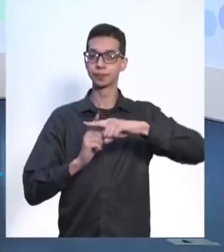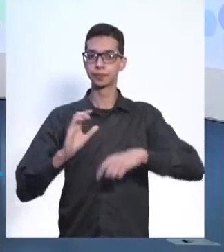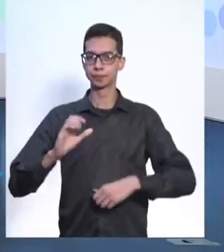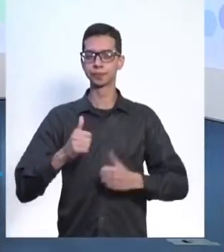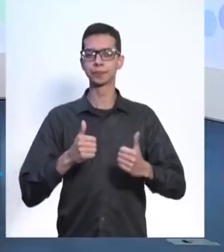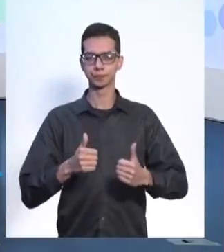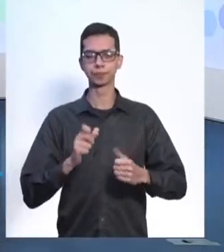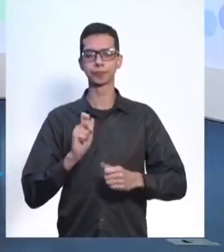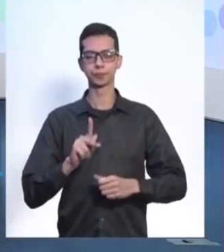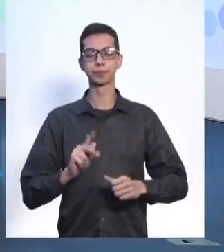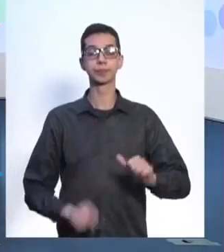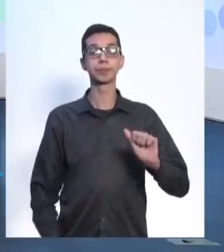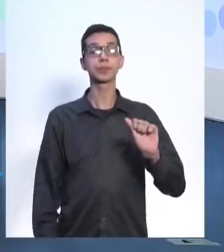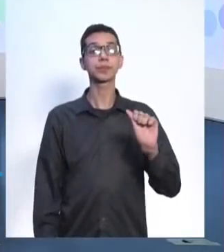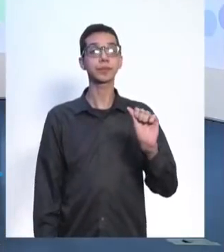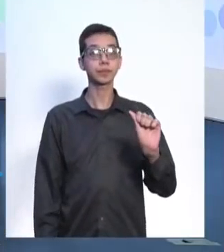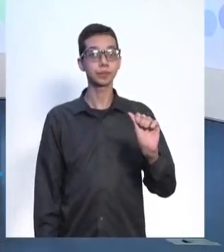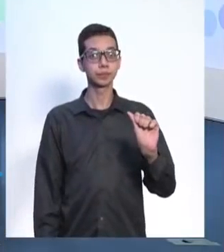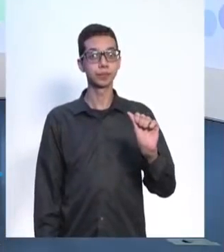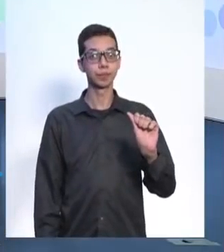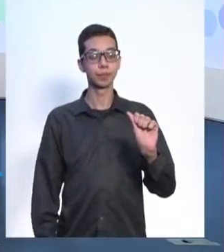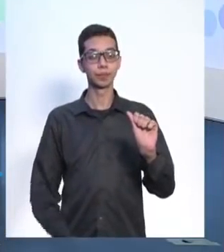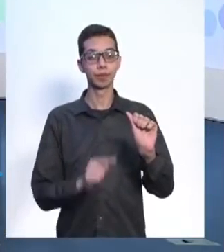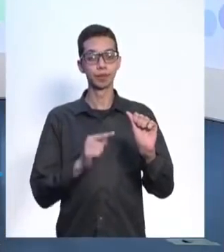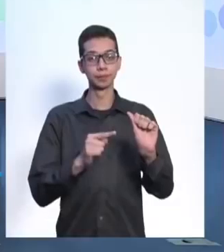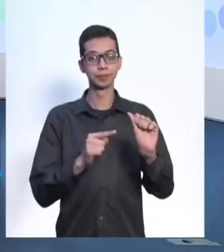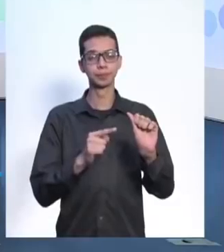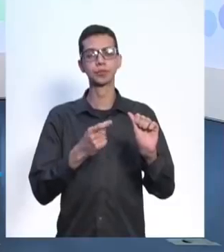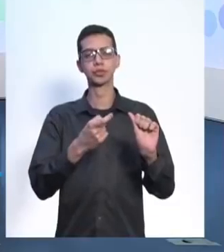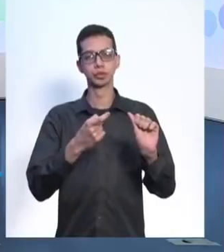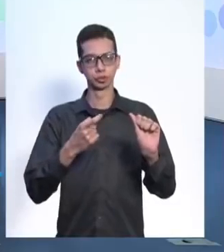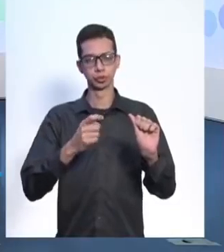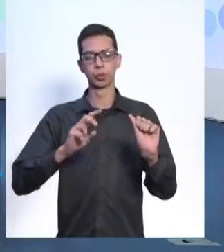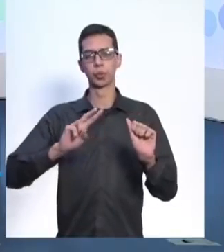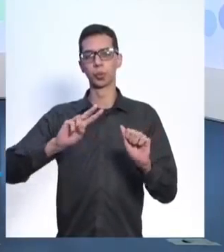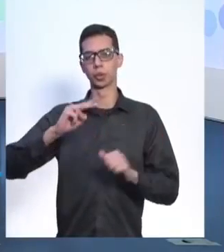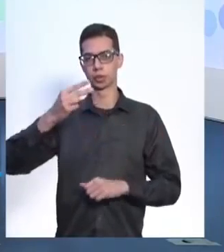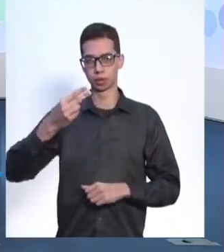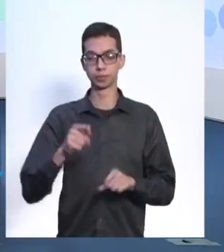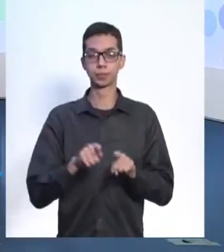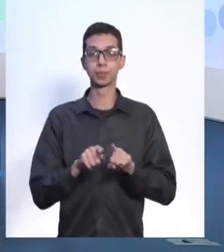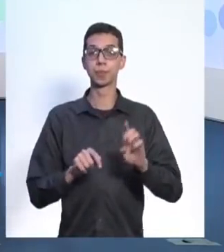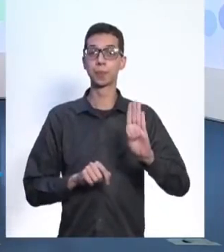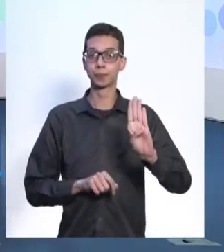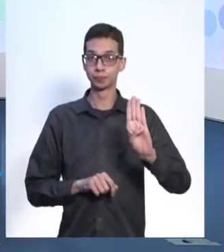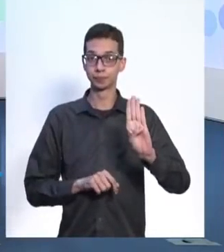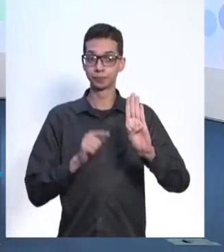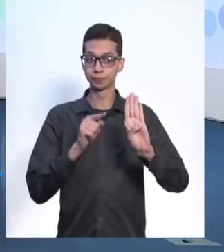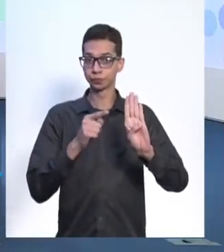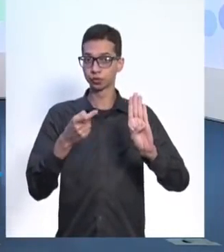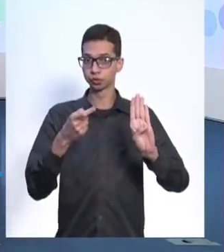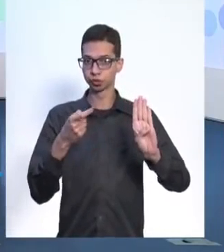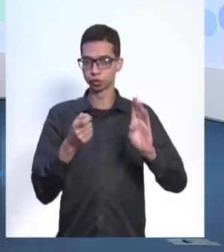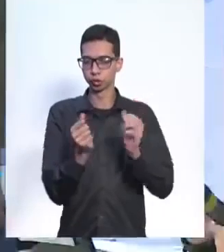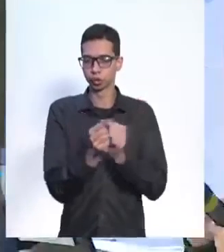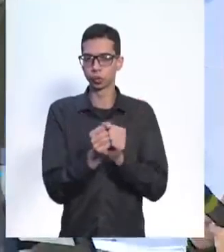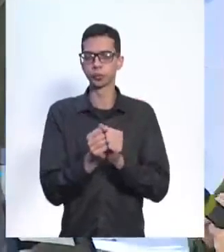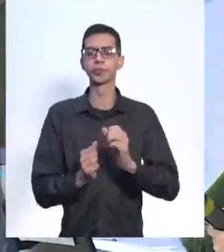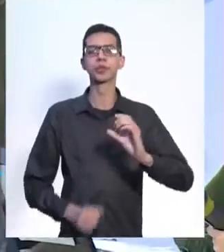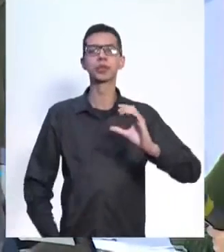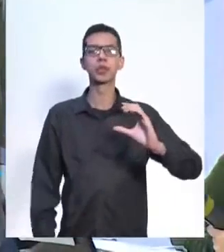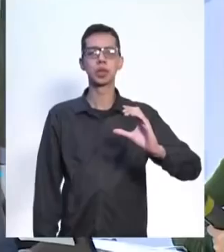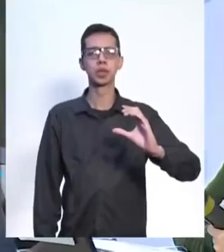o termo que acompanha o x ao quadrado, o b é o termo que acompanha x e o c é o